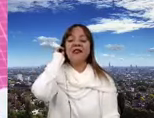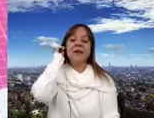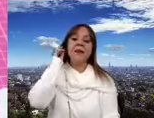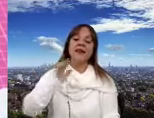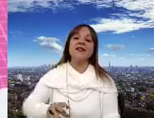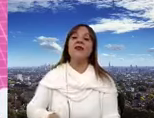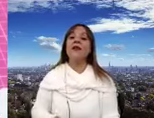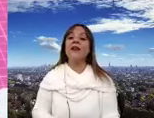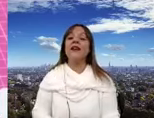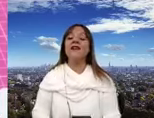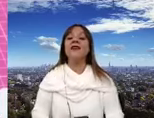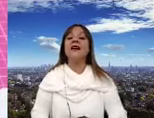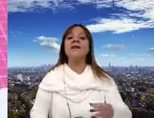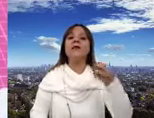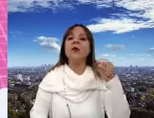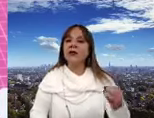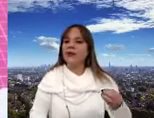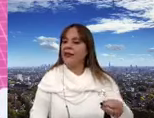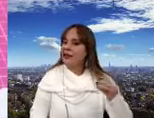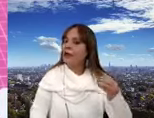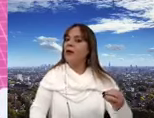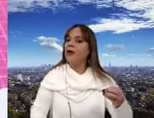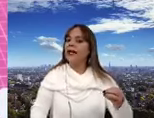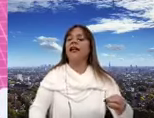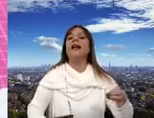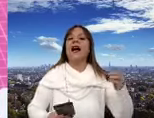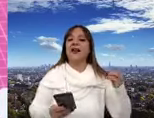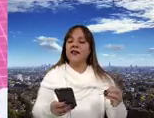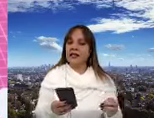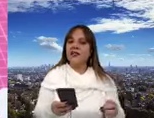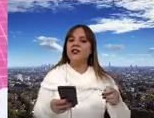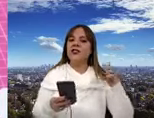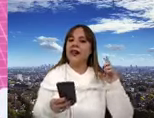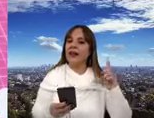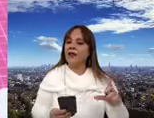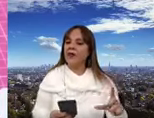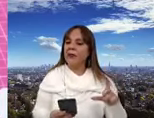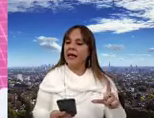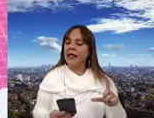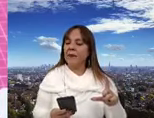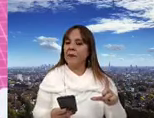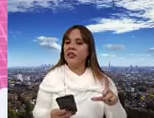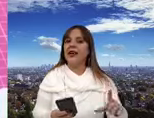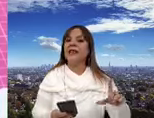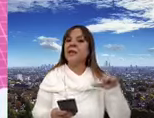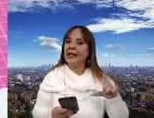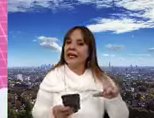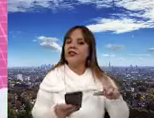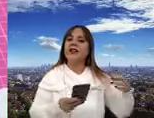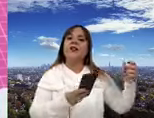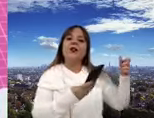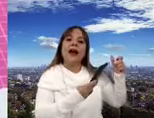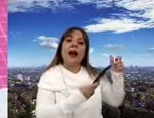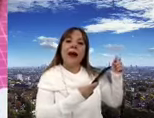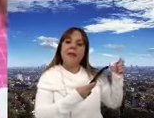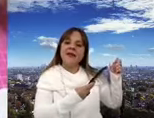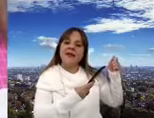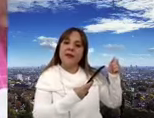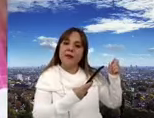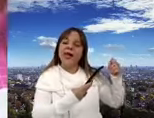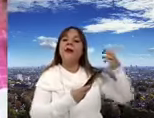Isso com alguém sempre. que você ame muito. Tem que ter amor aí. Aí não esqueça de tirar aquela foto bem caprichada, bem nítida, colocar a peça no